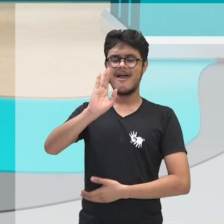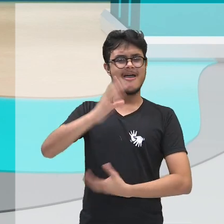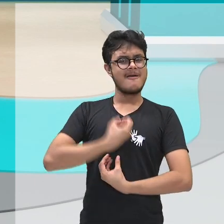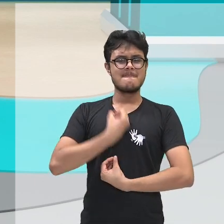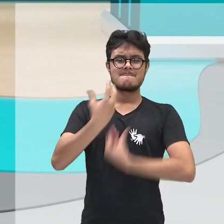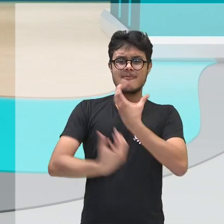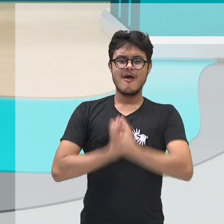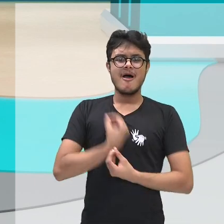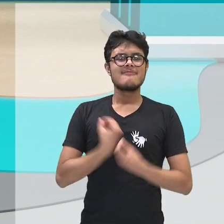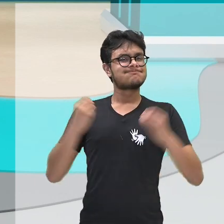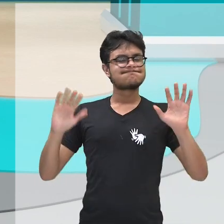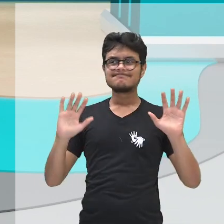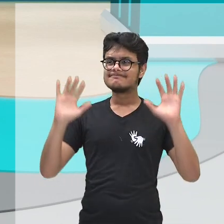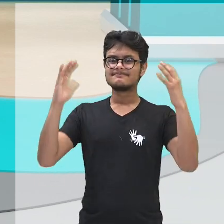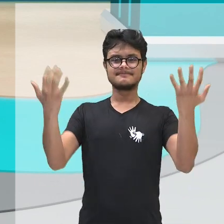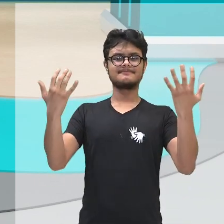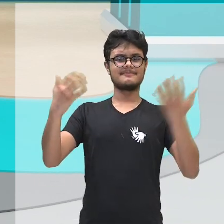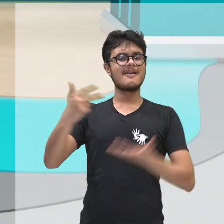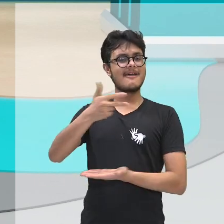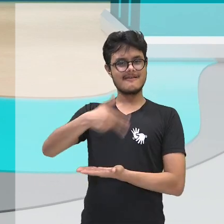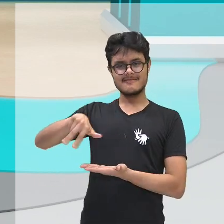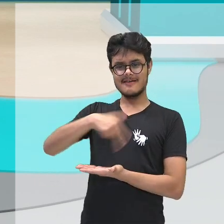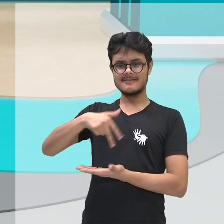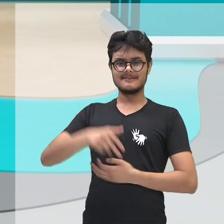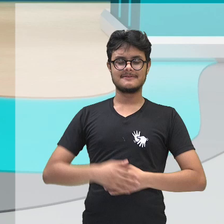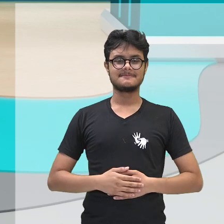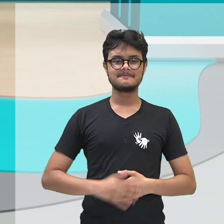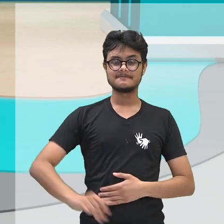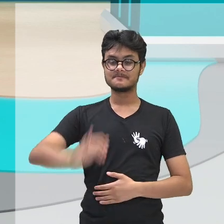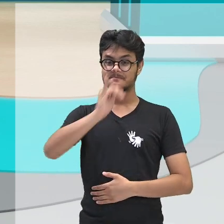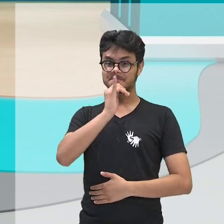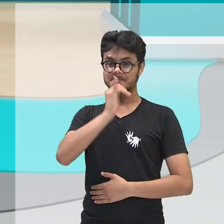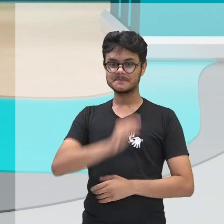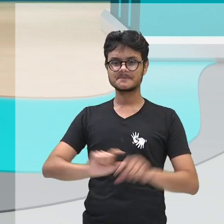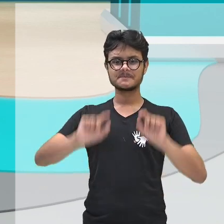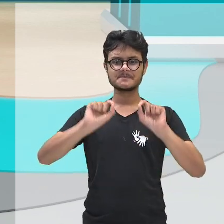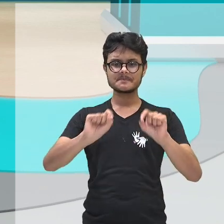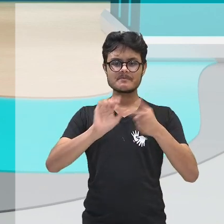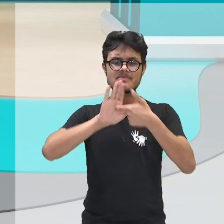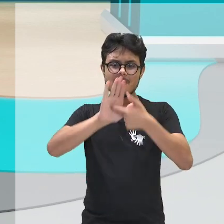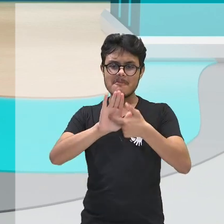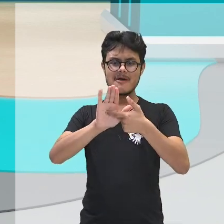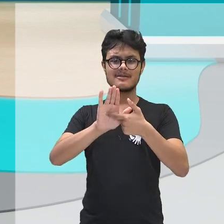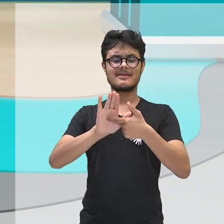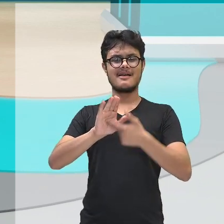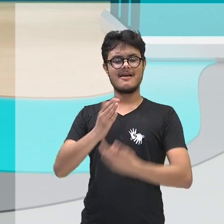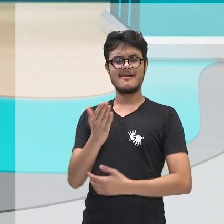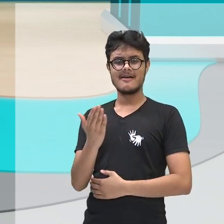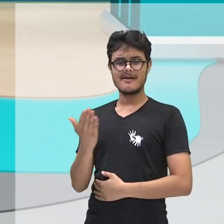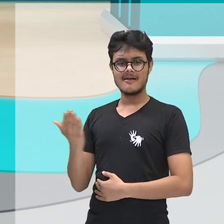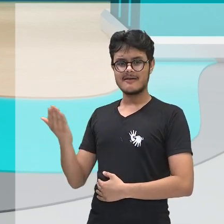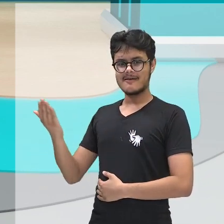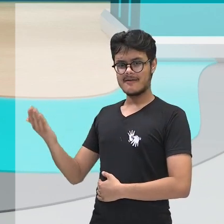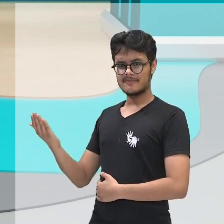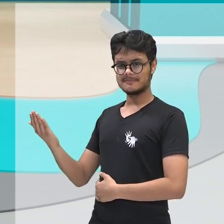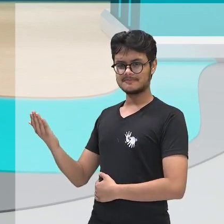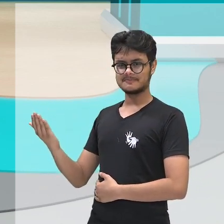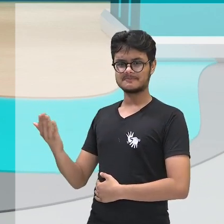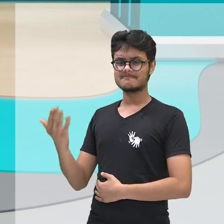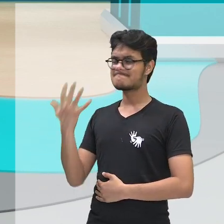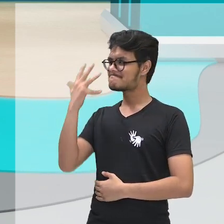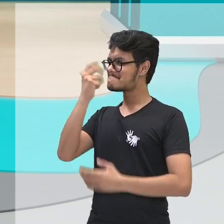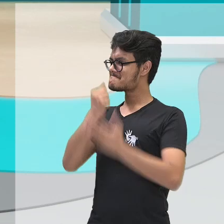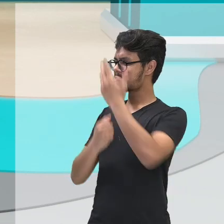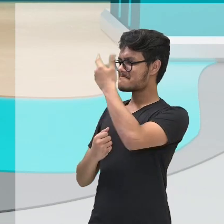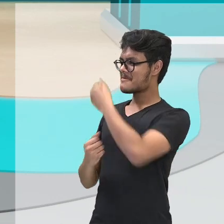manifestação folclórica, daquela dança folclórica. Eu trouxe para vocês aqui um exemplo, tá, desses nossos queridos